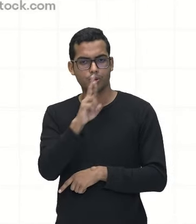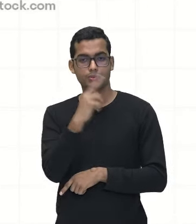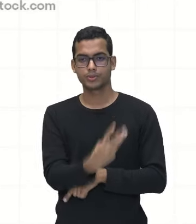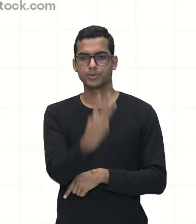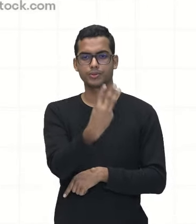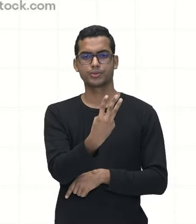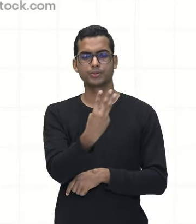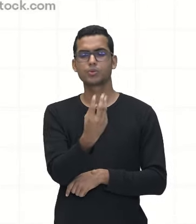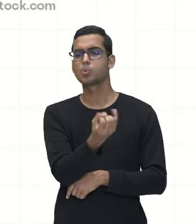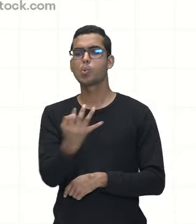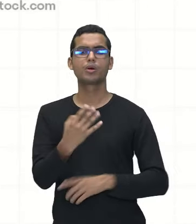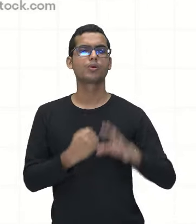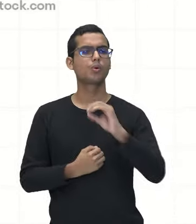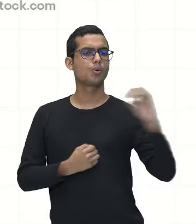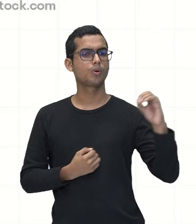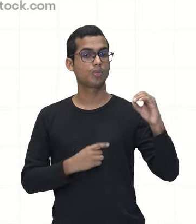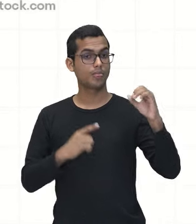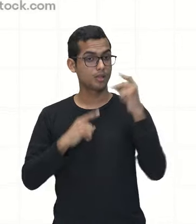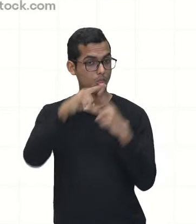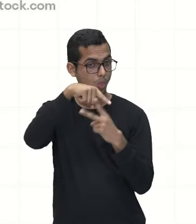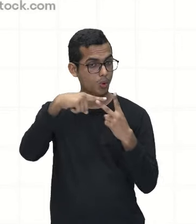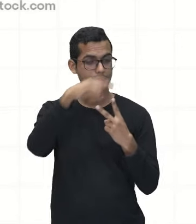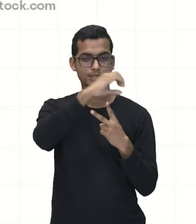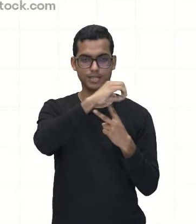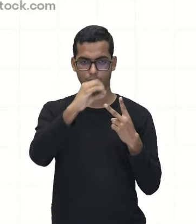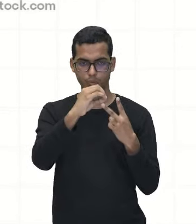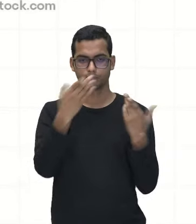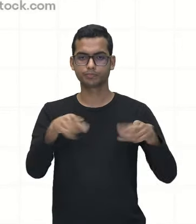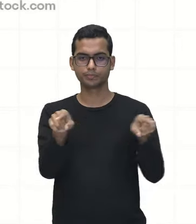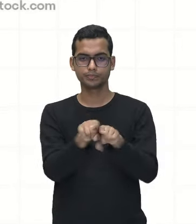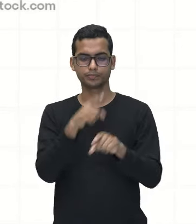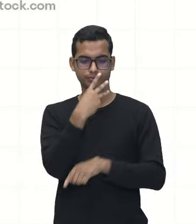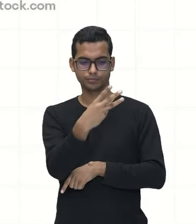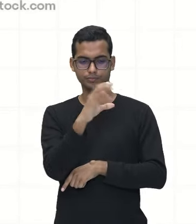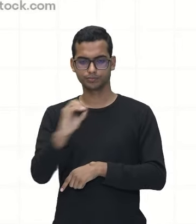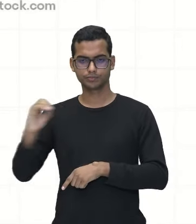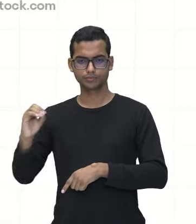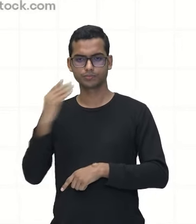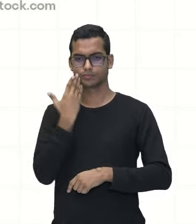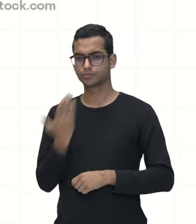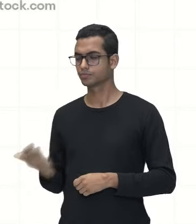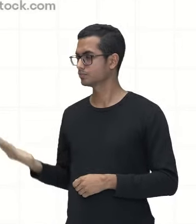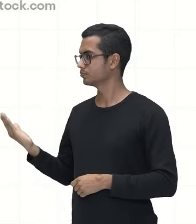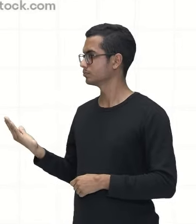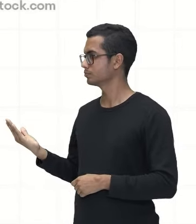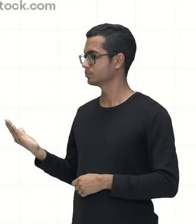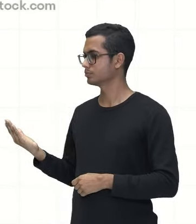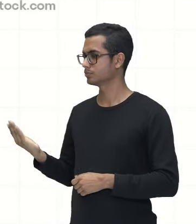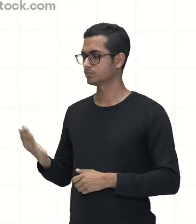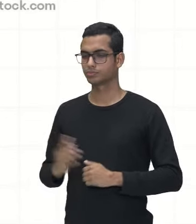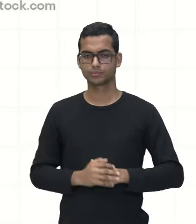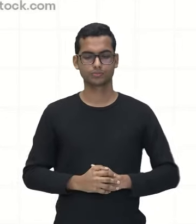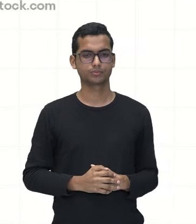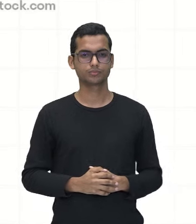aqui ele. E aí você acrescenta os zeros. Tem 2 zeros? Tá aqui, Zig, 2 zeros. Beleza? Feito